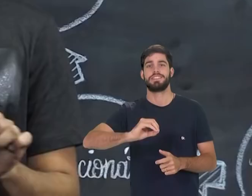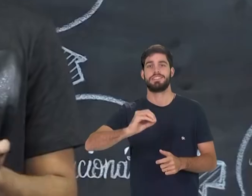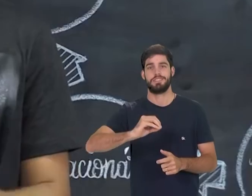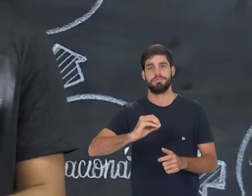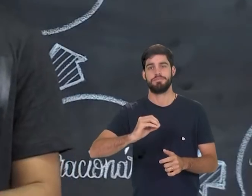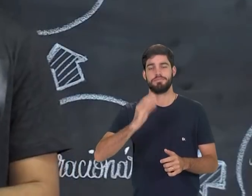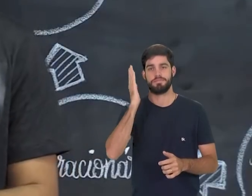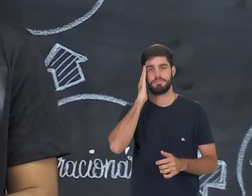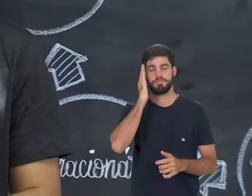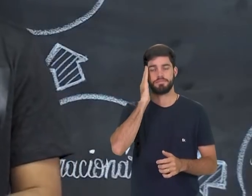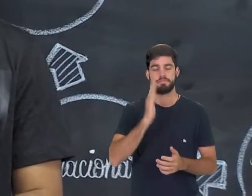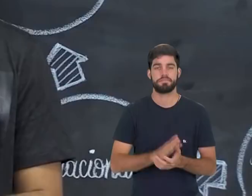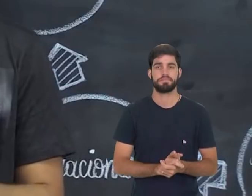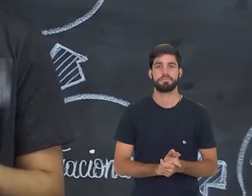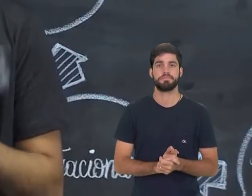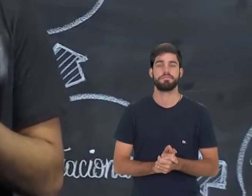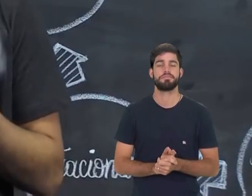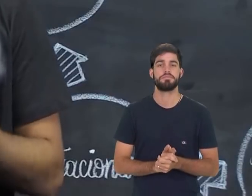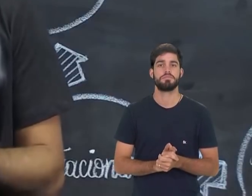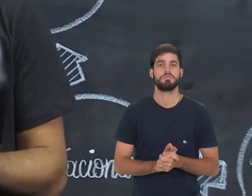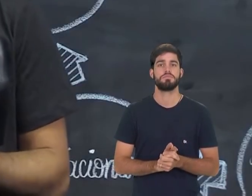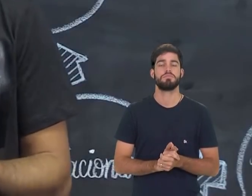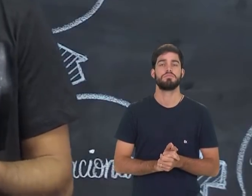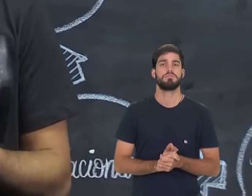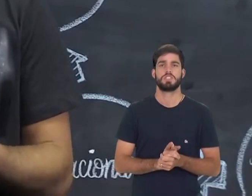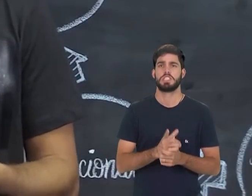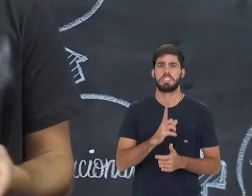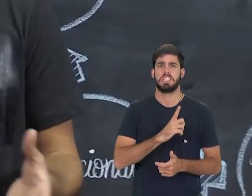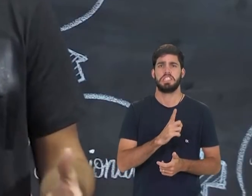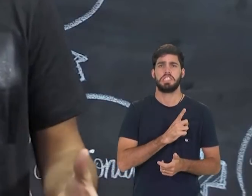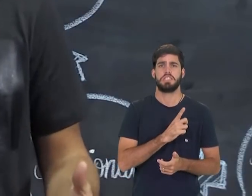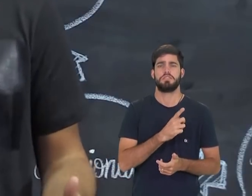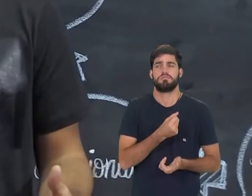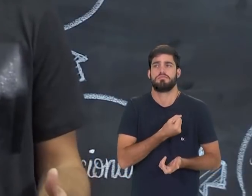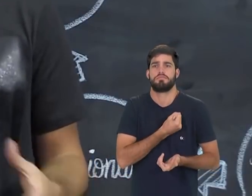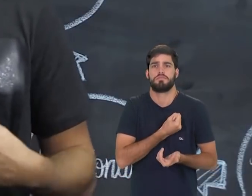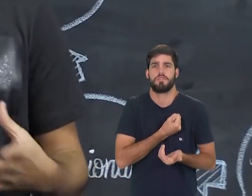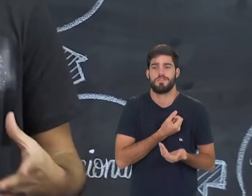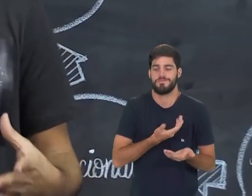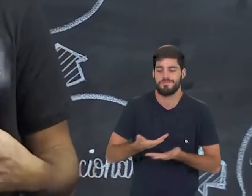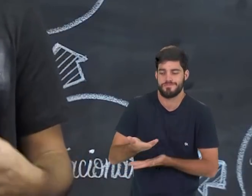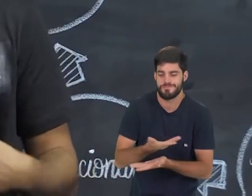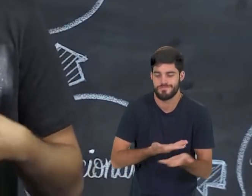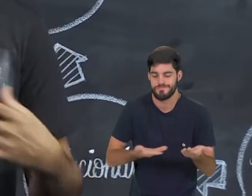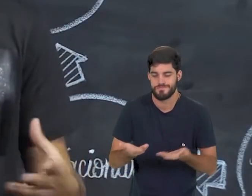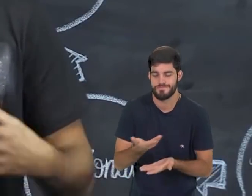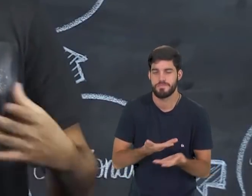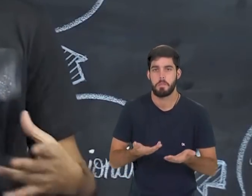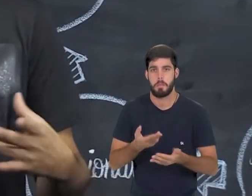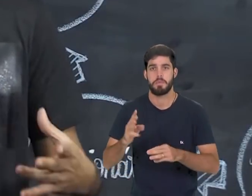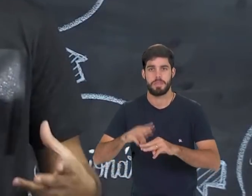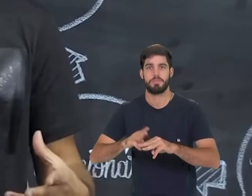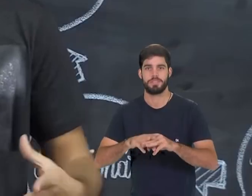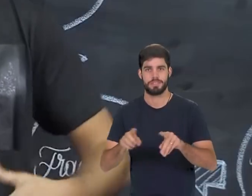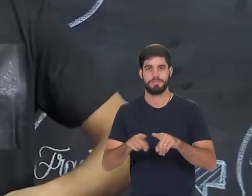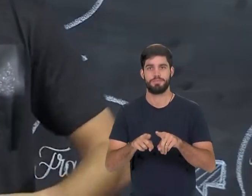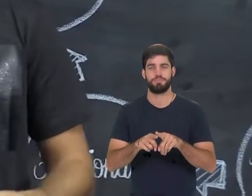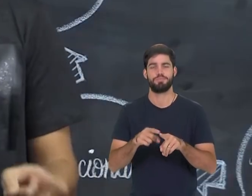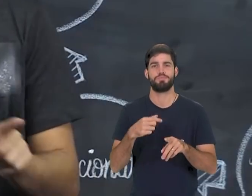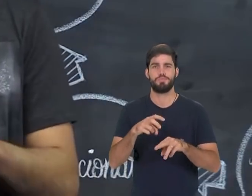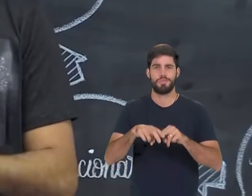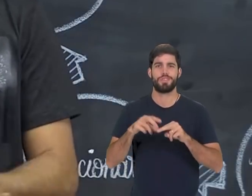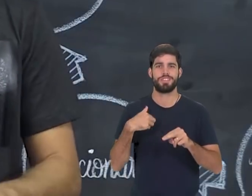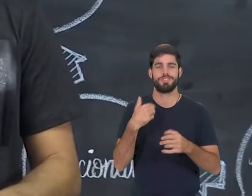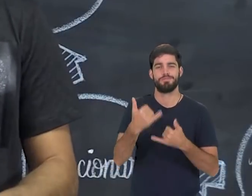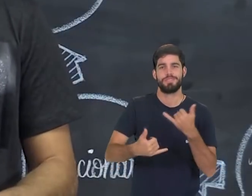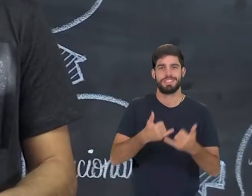ok? Existem numerais também que vão dialogar muito com a matemática, não por acaso, né? Por isso que eu falei, fiz aquela brincadeira de essa aula ser de matemática ou de língua